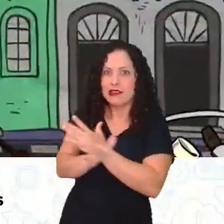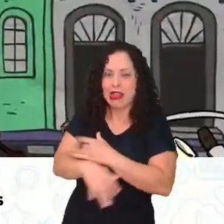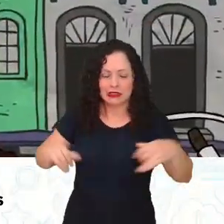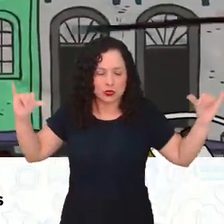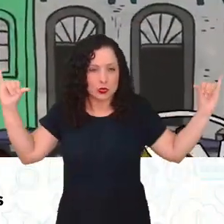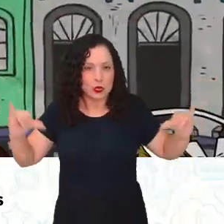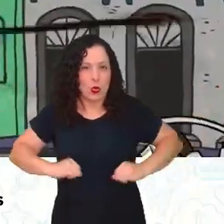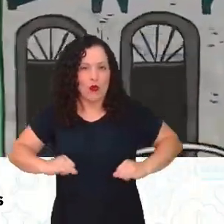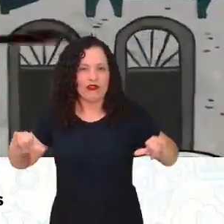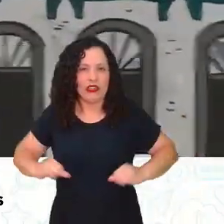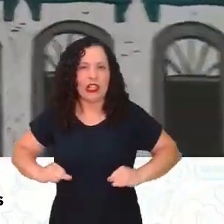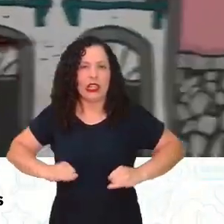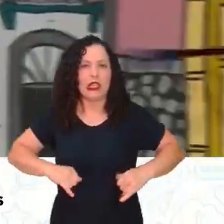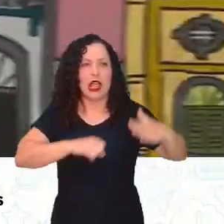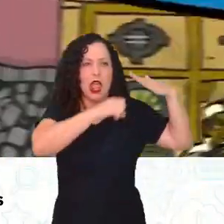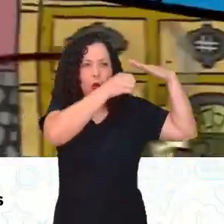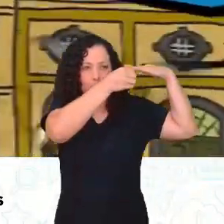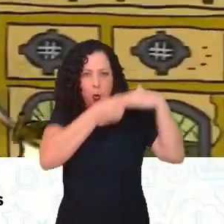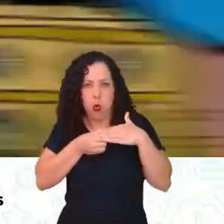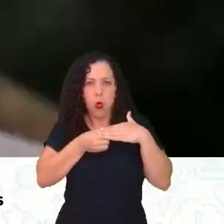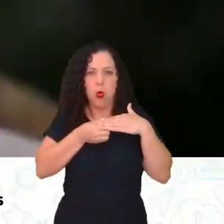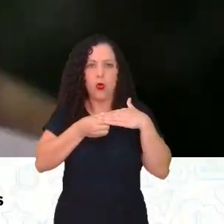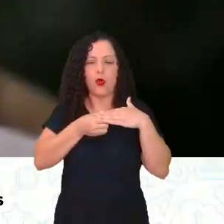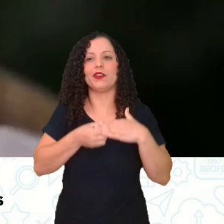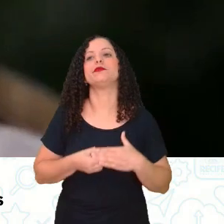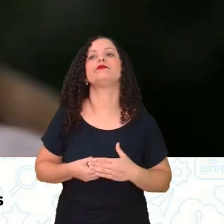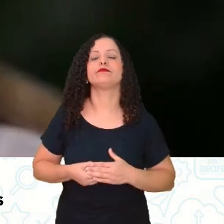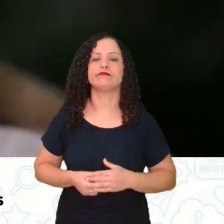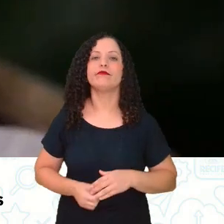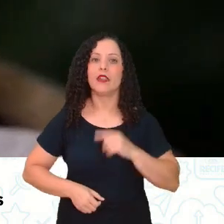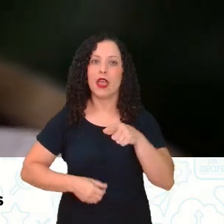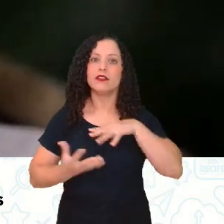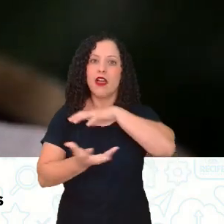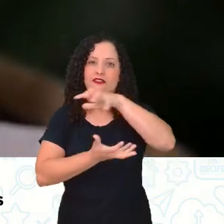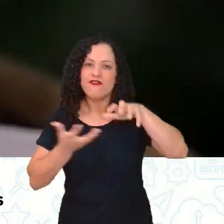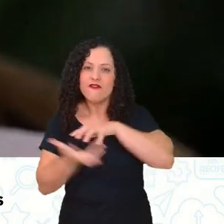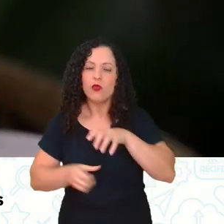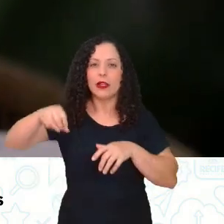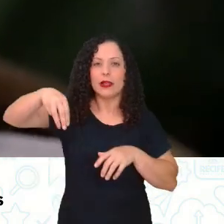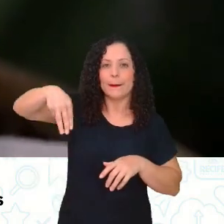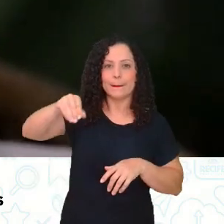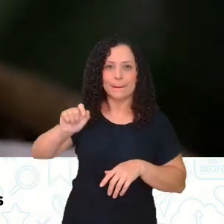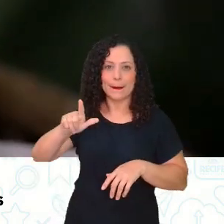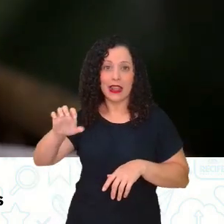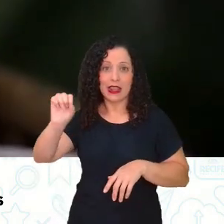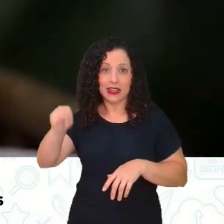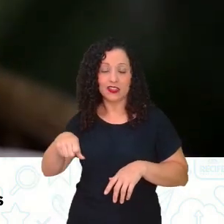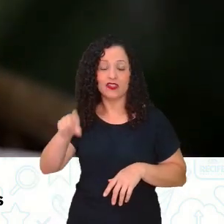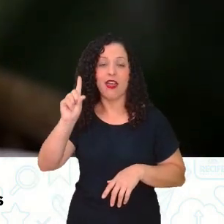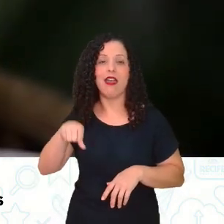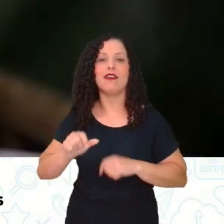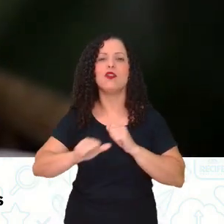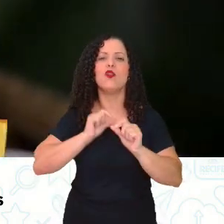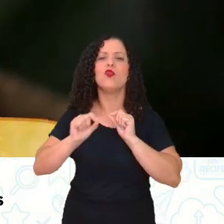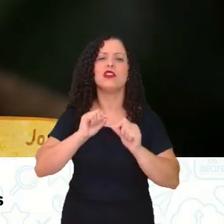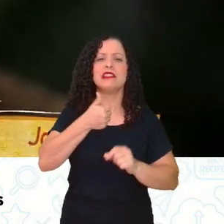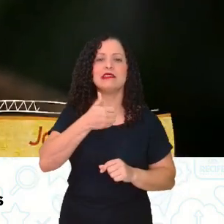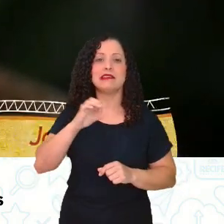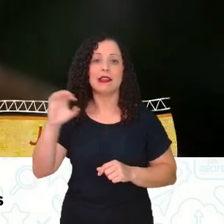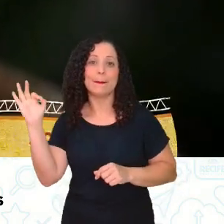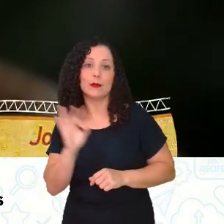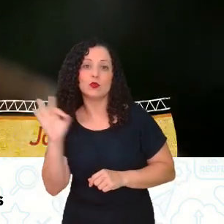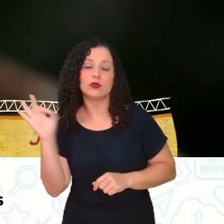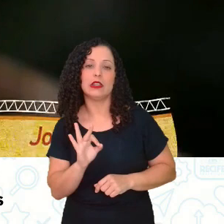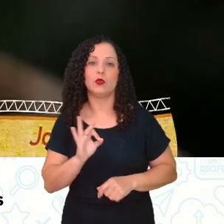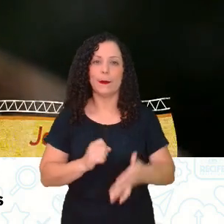massacrados pelas autoridades. A revolta dos malês, se não foi 100% executada por negros